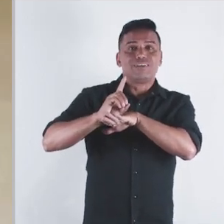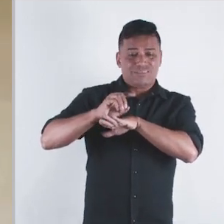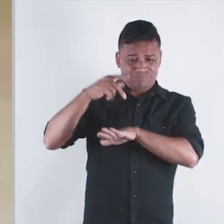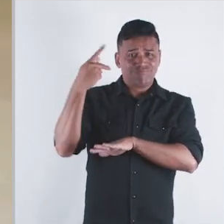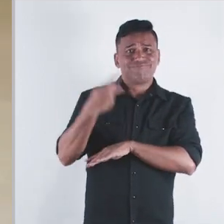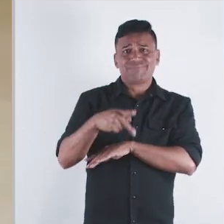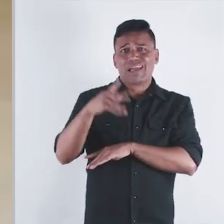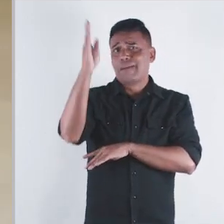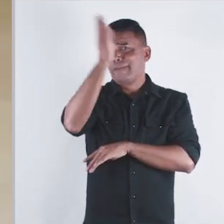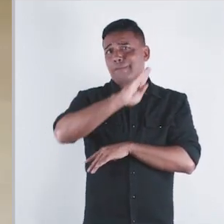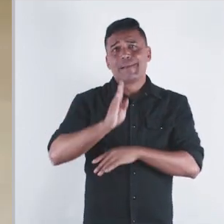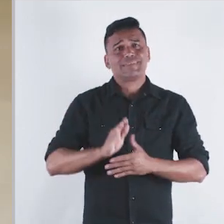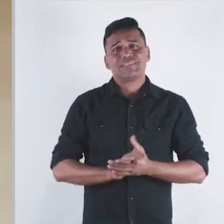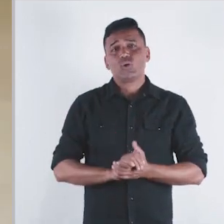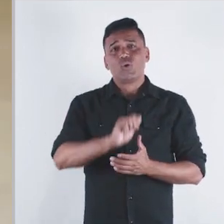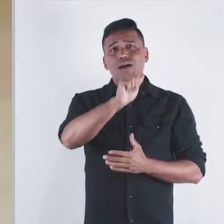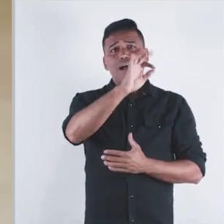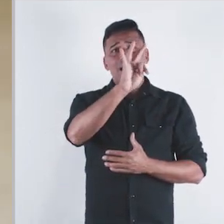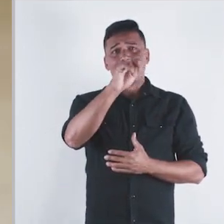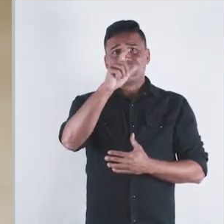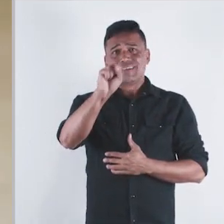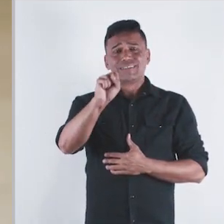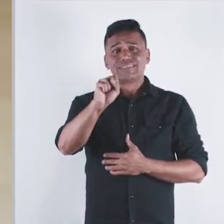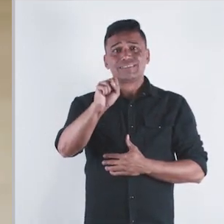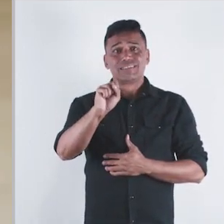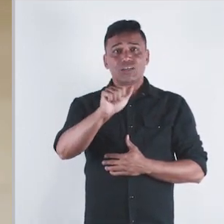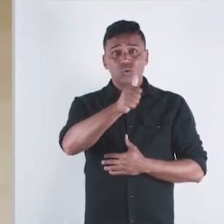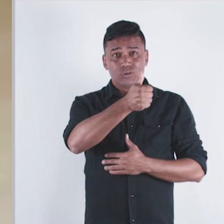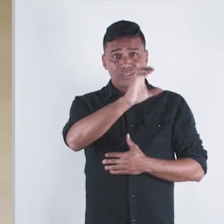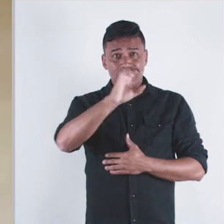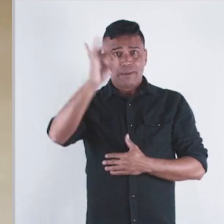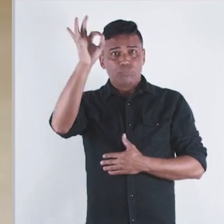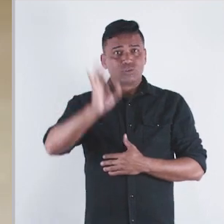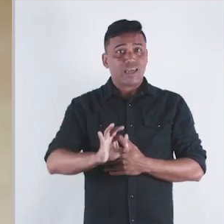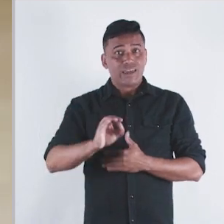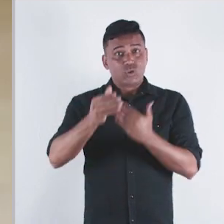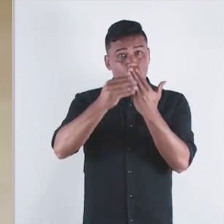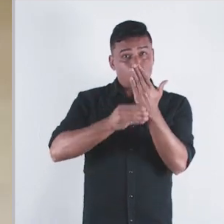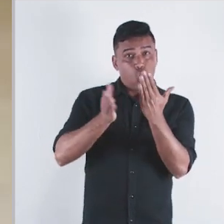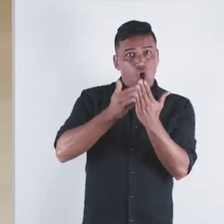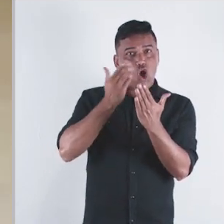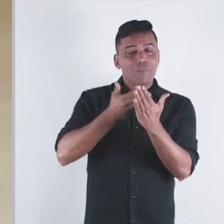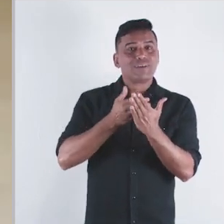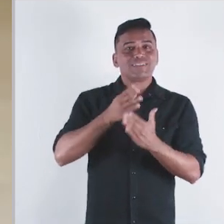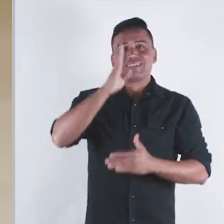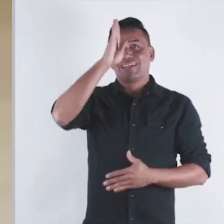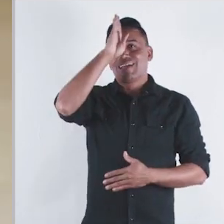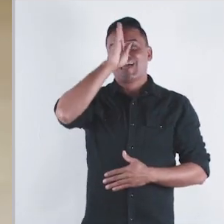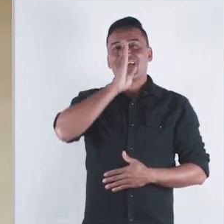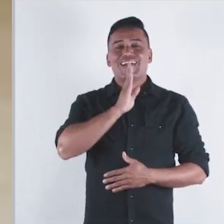o Atlas, você viu 100% das obras mapeadas, elas são gratuitas.